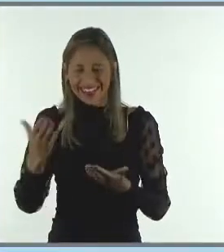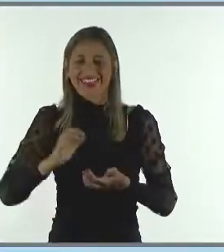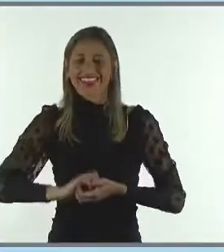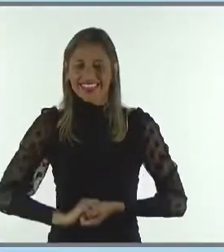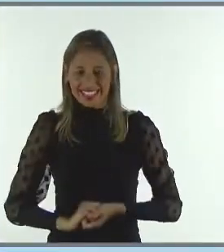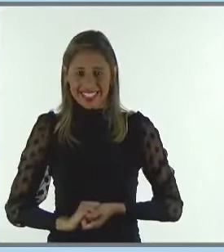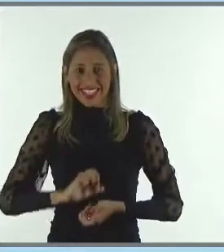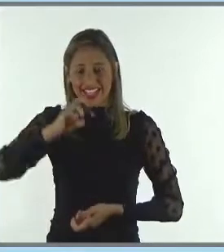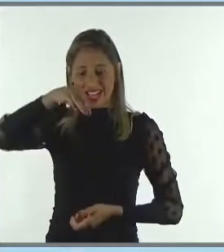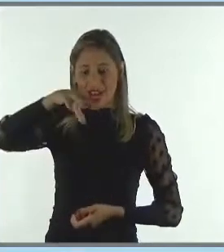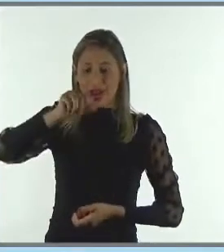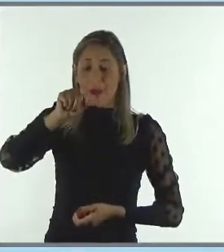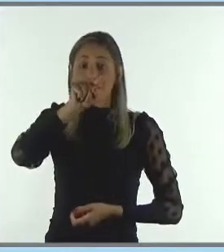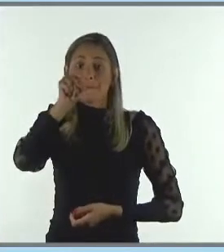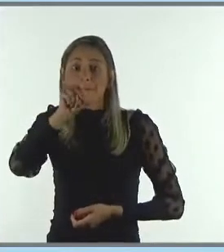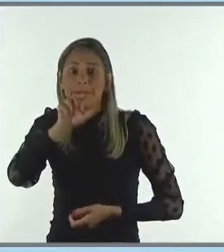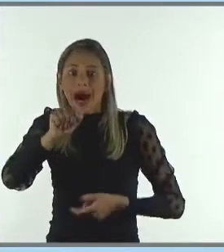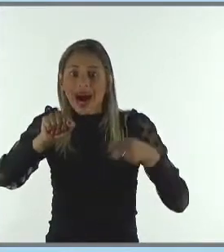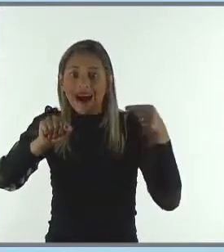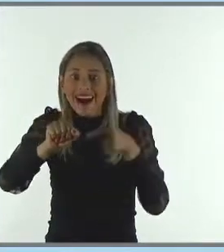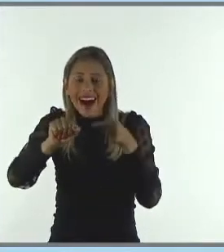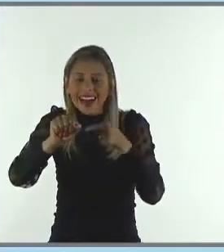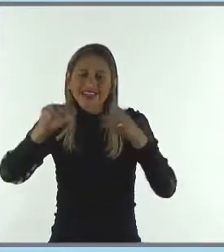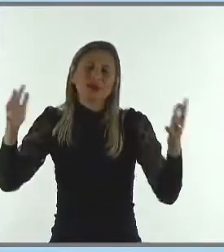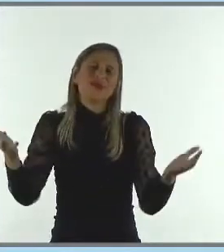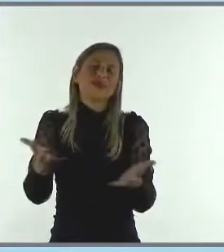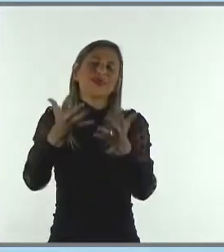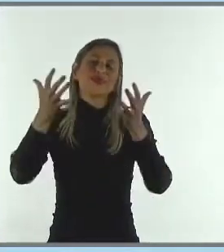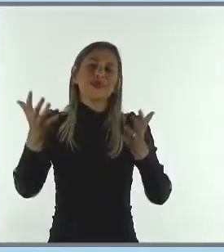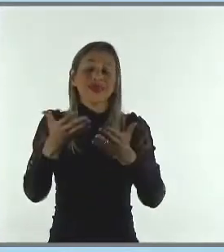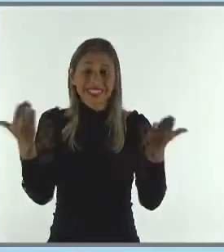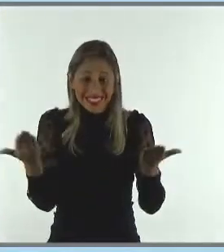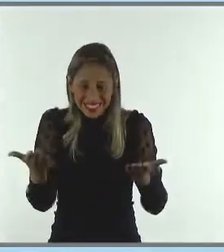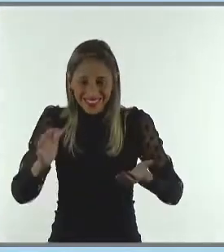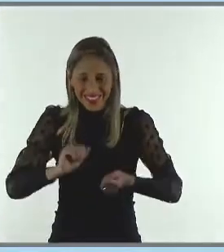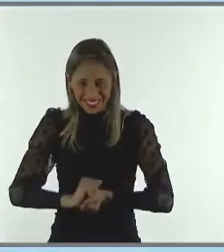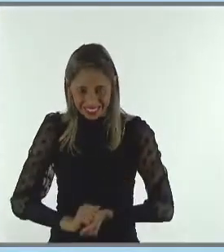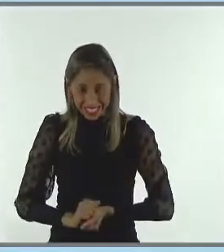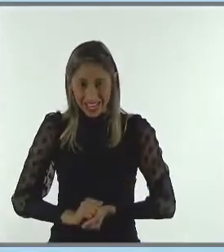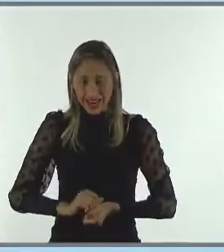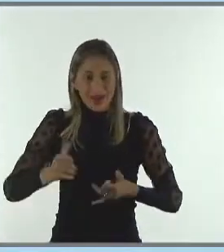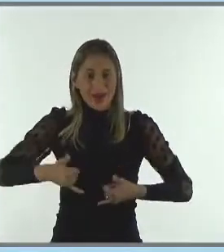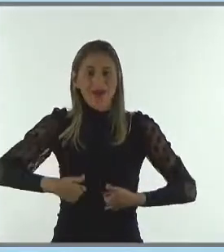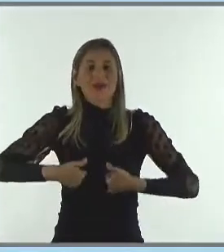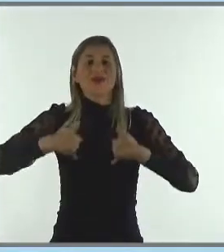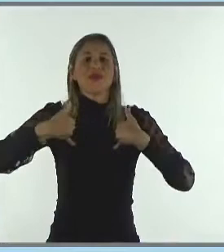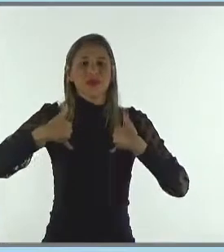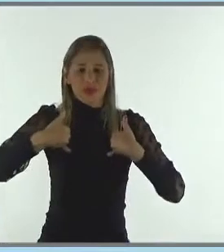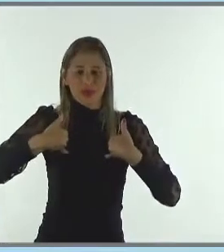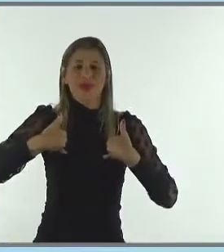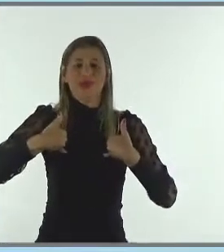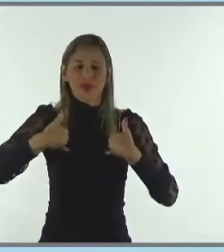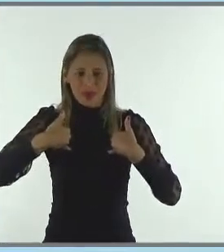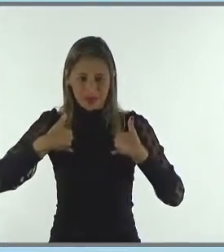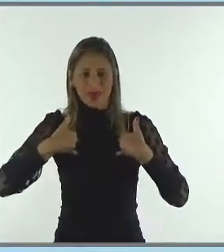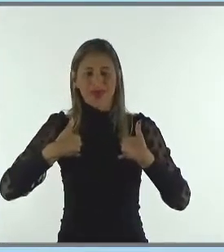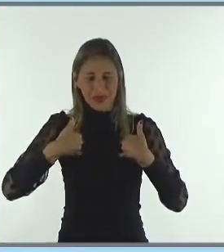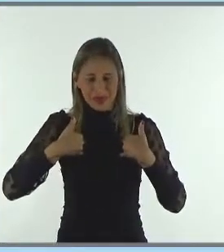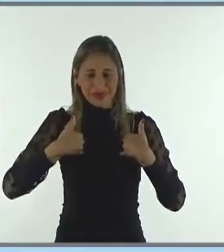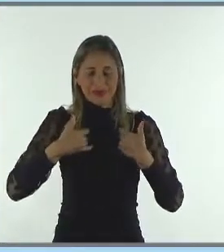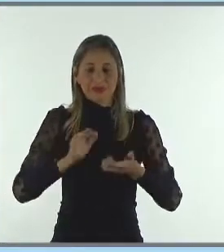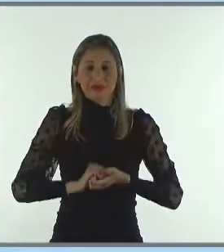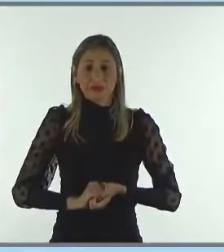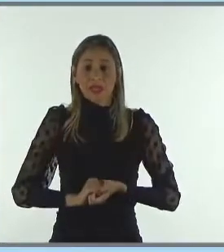a Masa, que é a nossa grande homenageada, né? E a gente tem muito orgulho dessa homenagem que